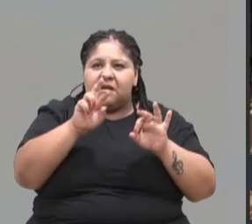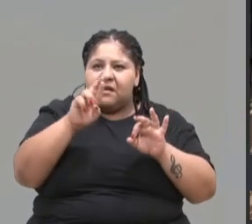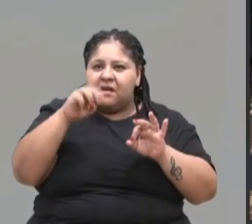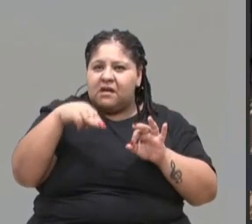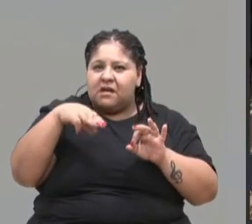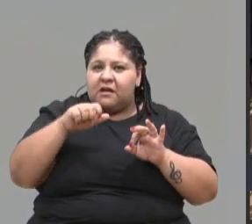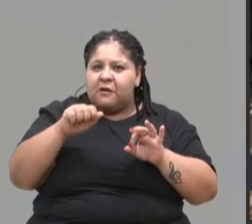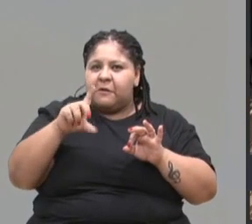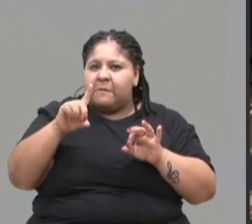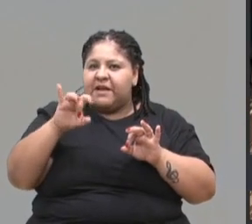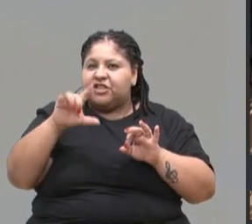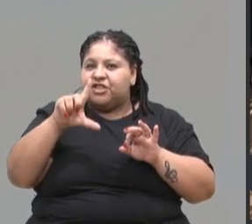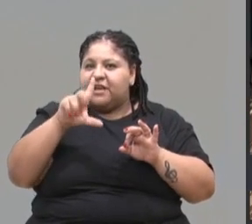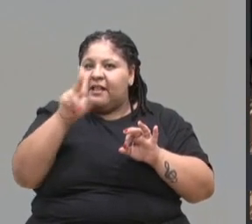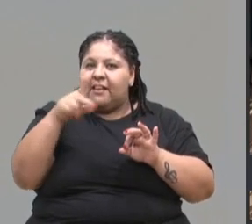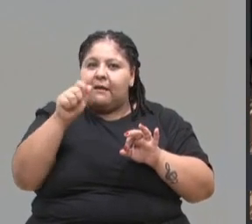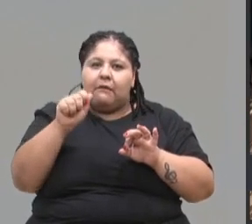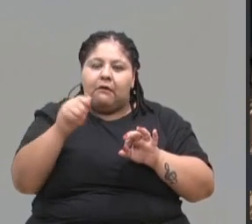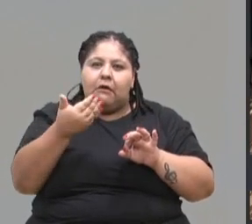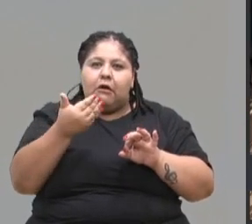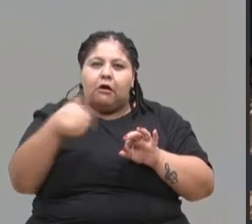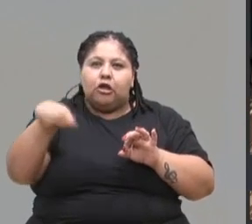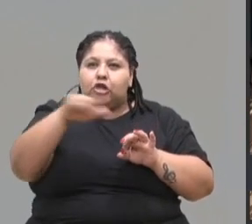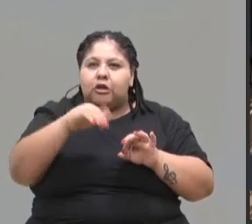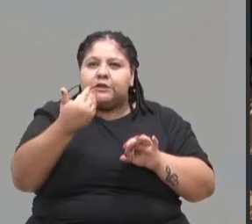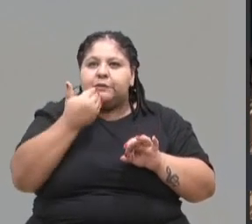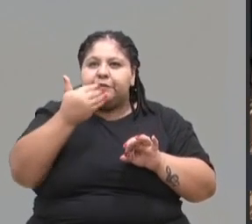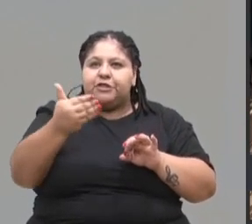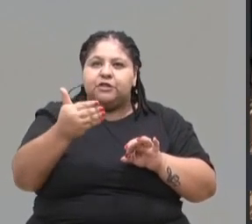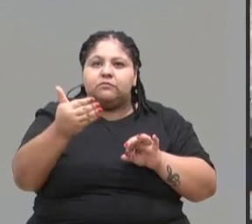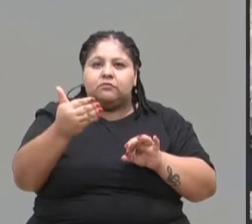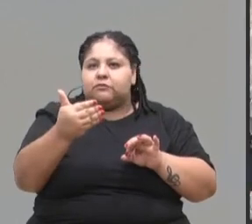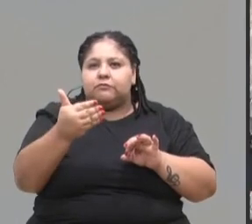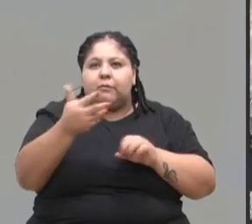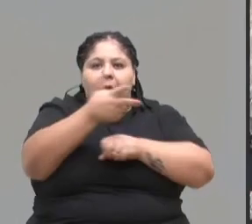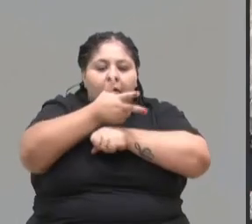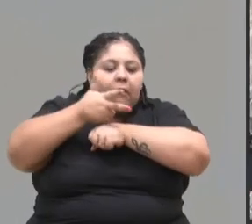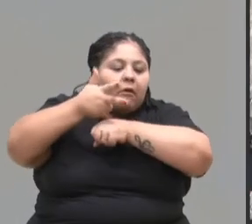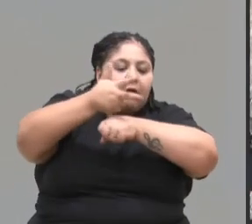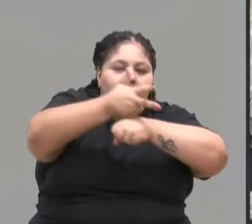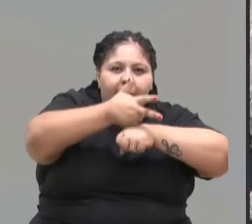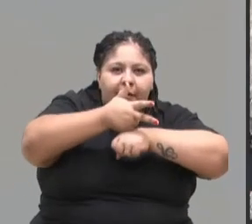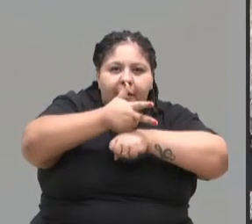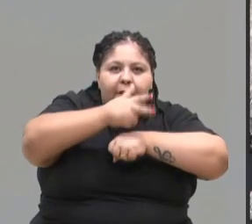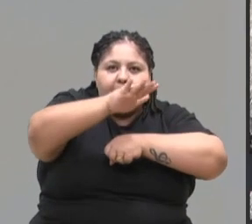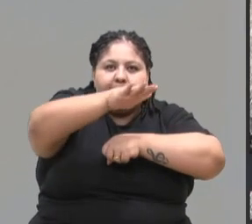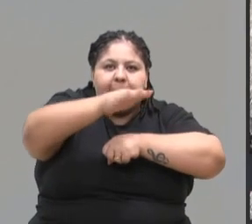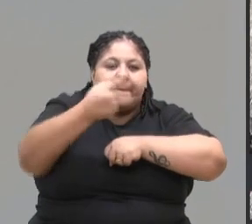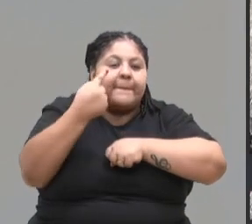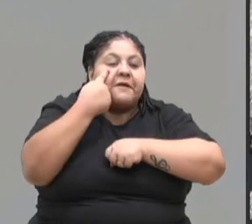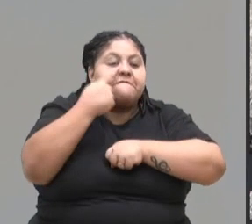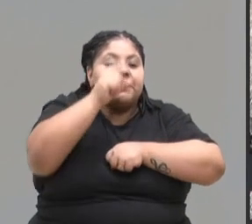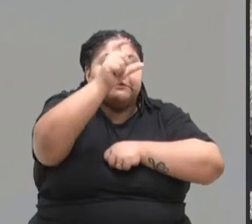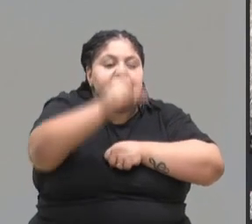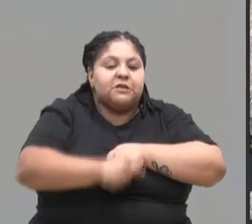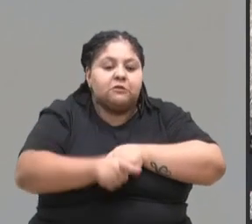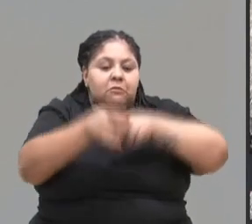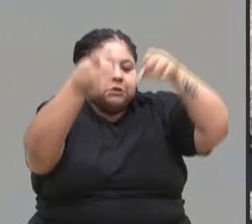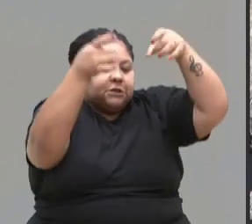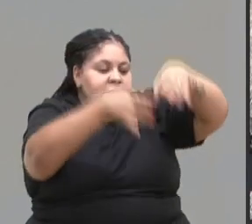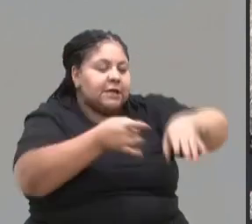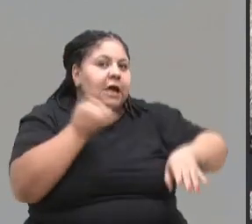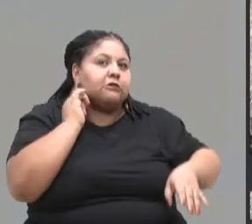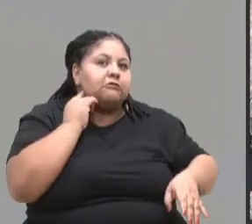que depositam lixo. Não obtivemos resposta. Tive no sábado, na sexta-feira, falando com